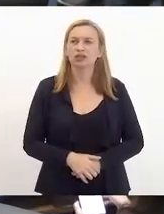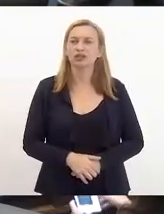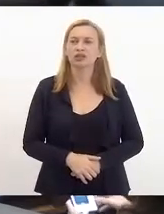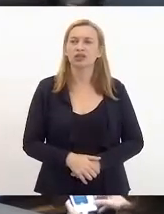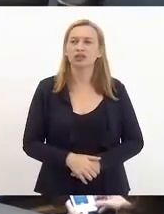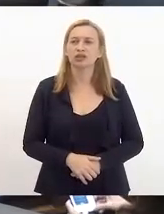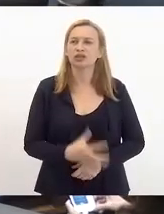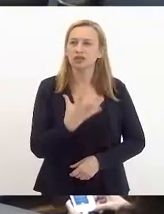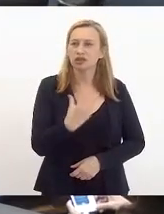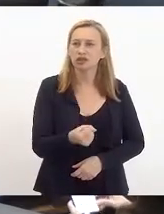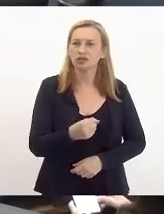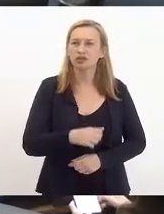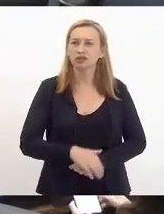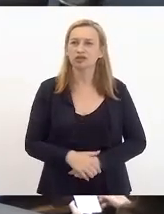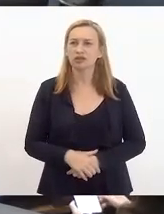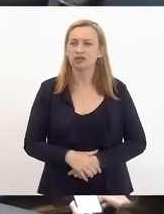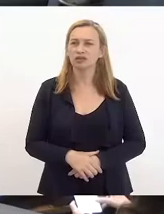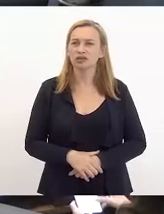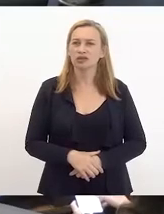Favorável.